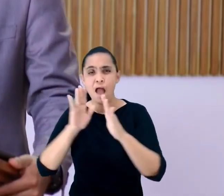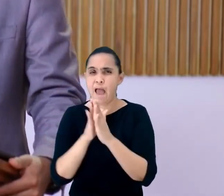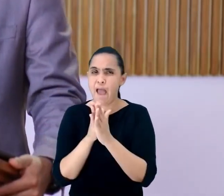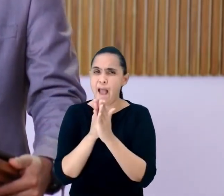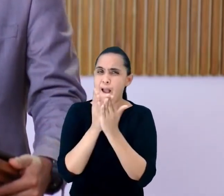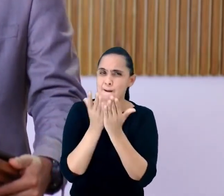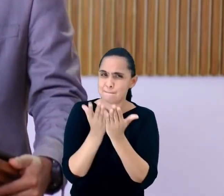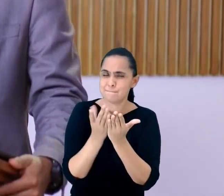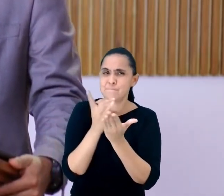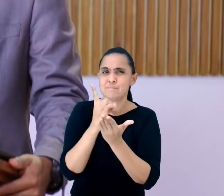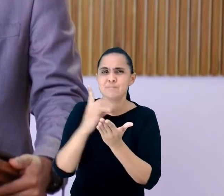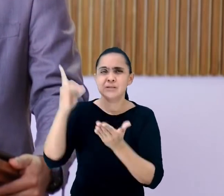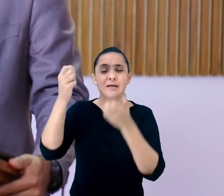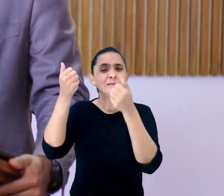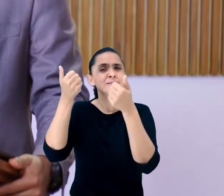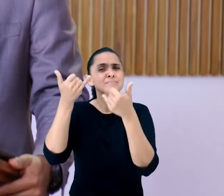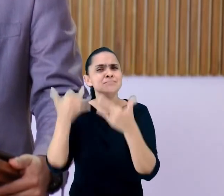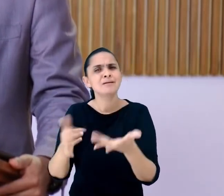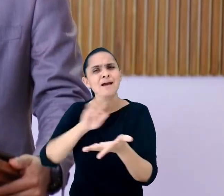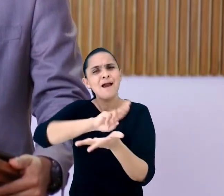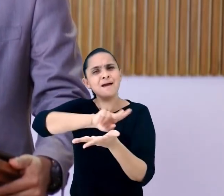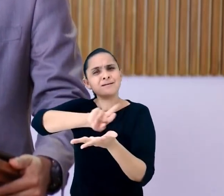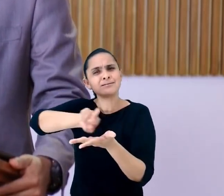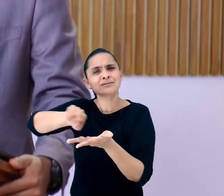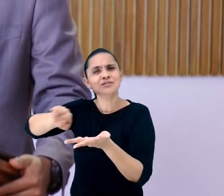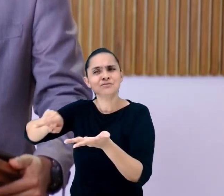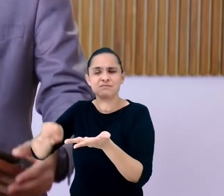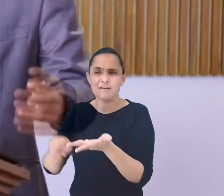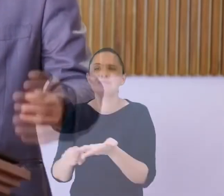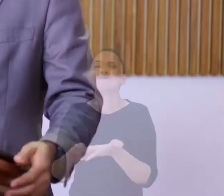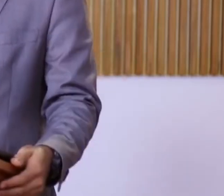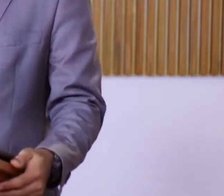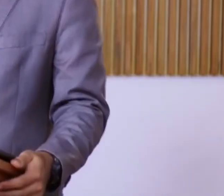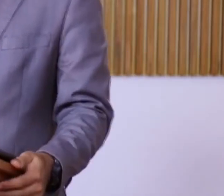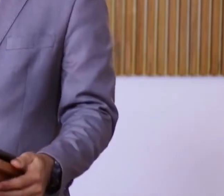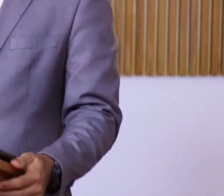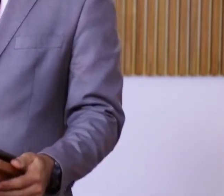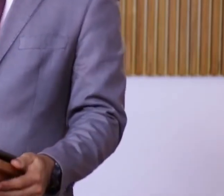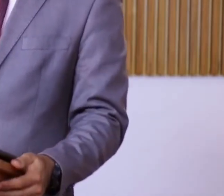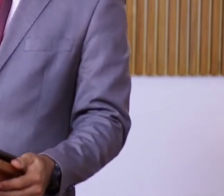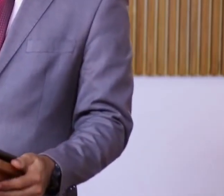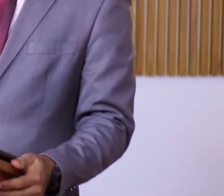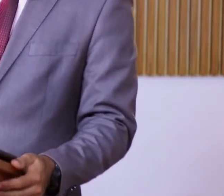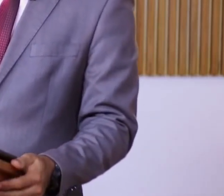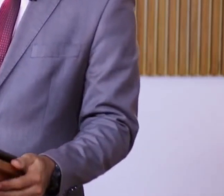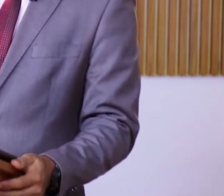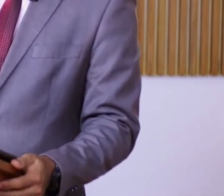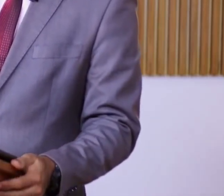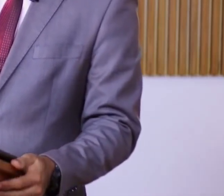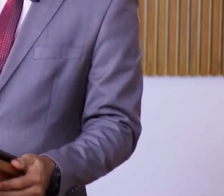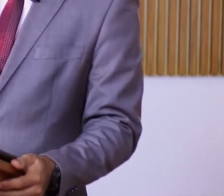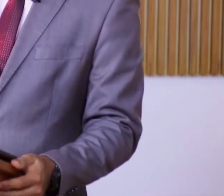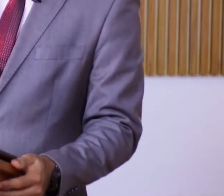de mensageiros que cumpriram a sua tarefa. Eu quero ler com você em